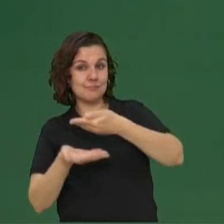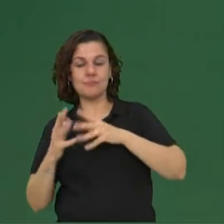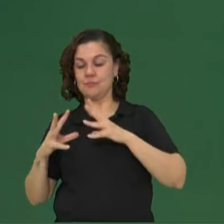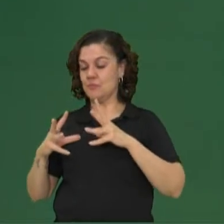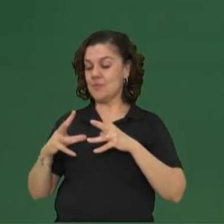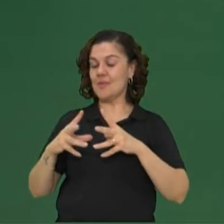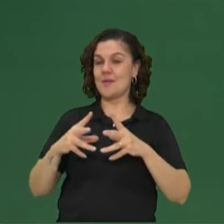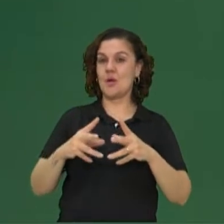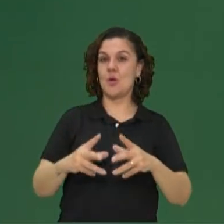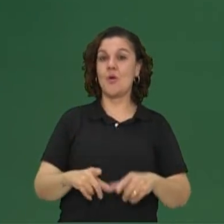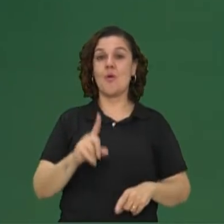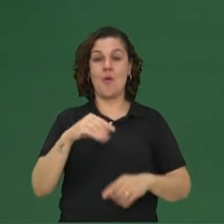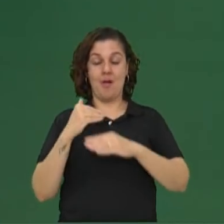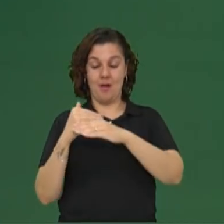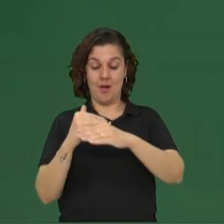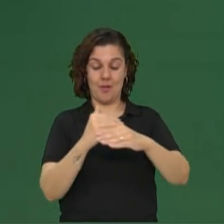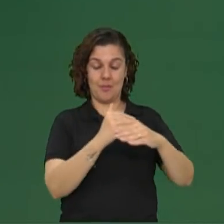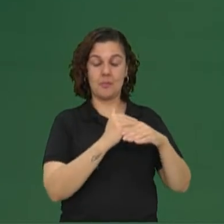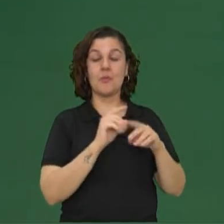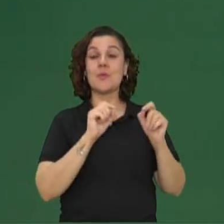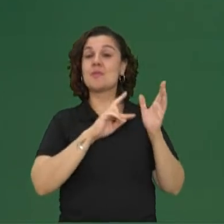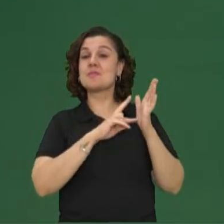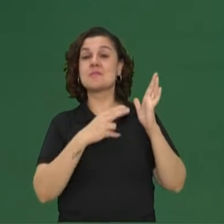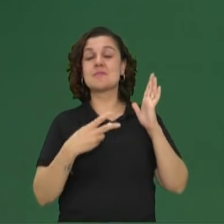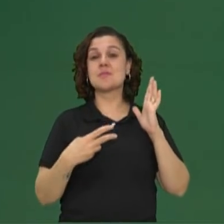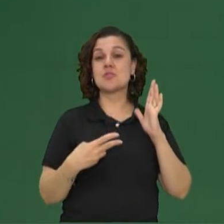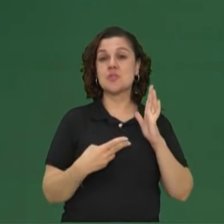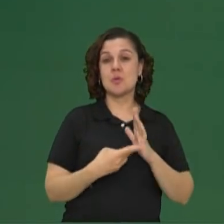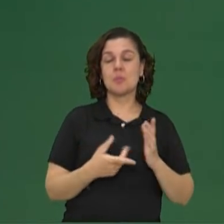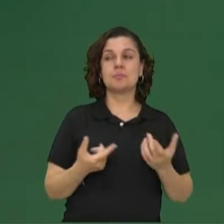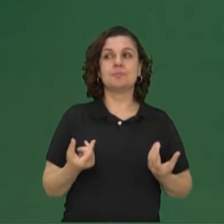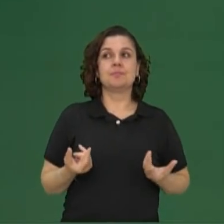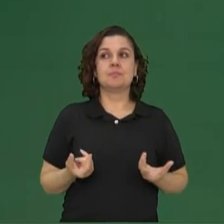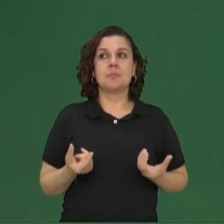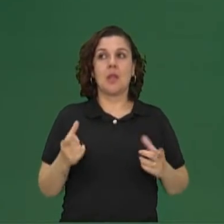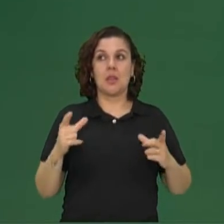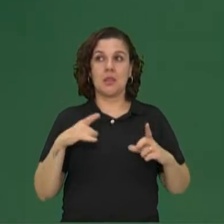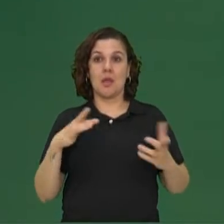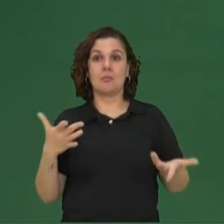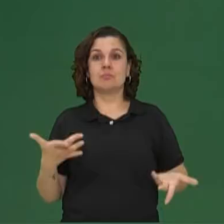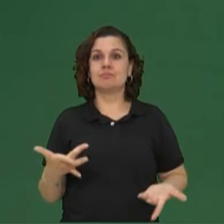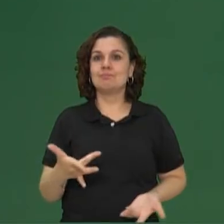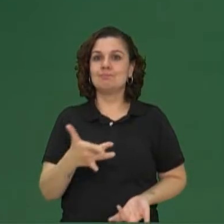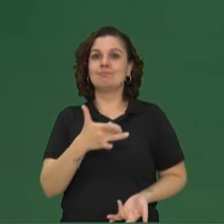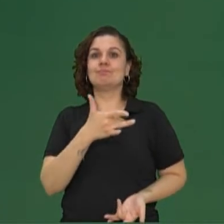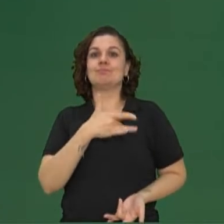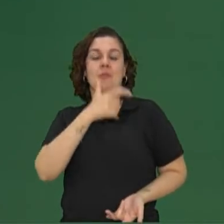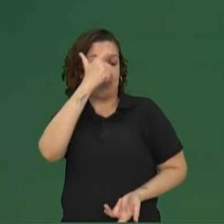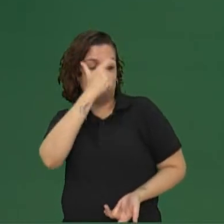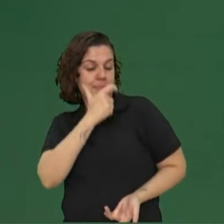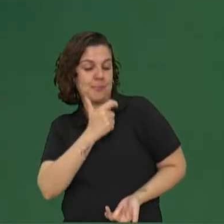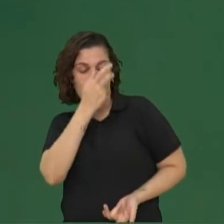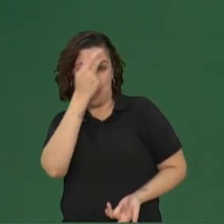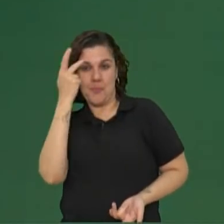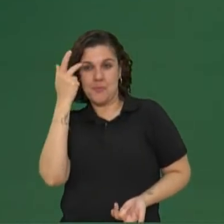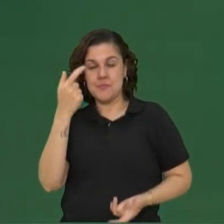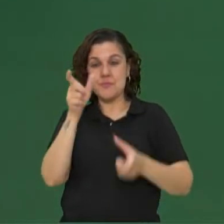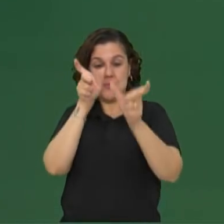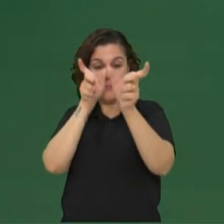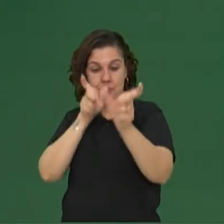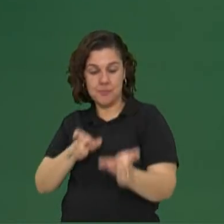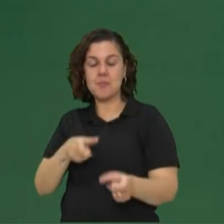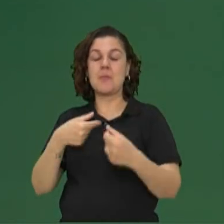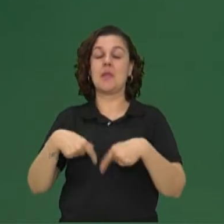todo mundo ser igual, no sentido de ter, por exemplo, a paixão do sentimento humano, né? Então, tudo isso